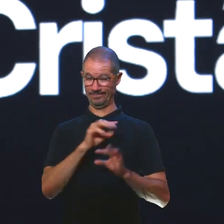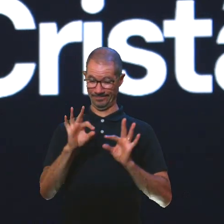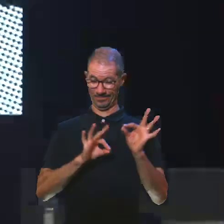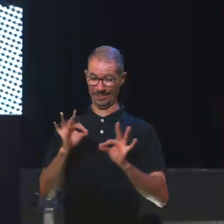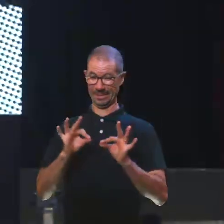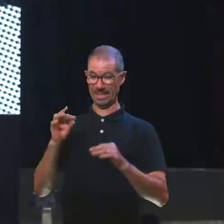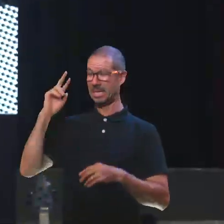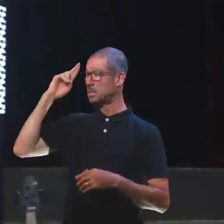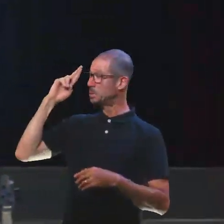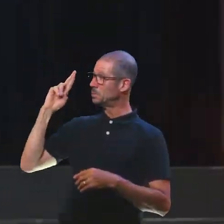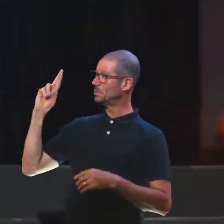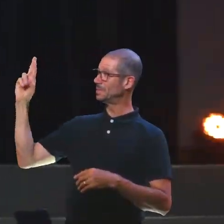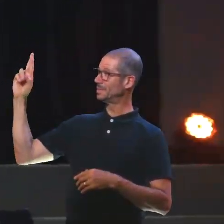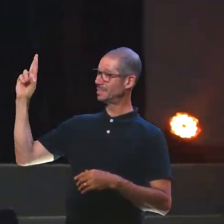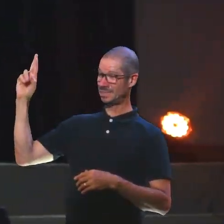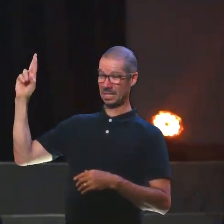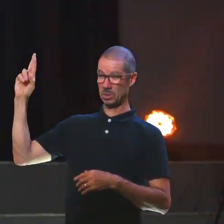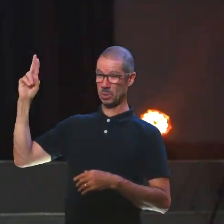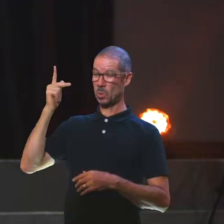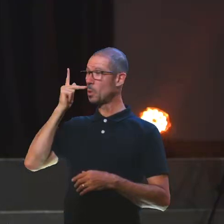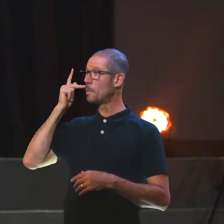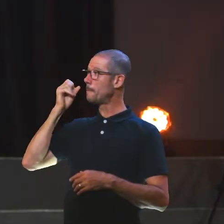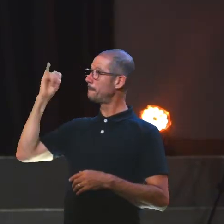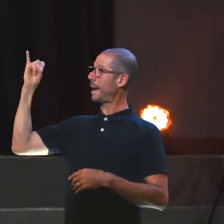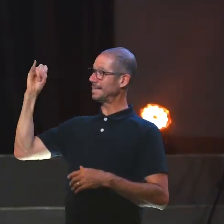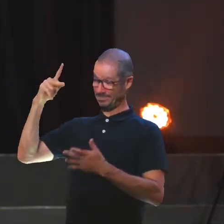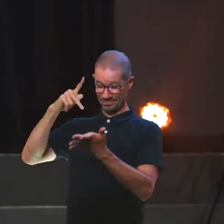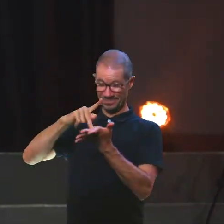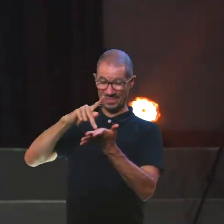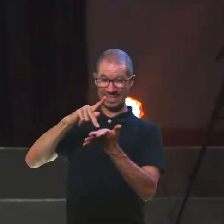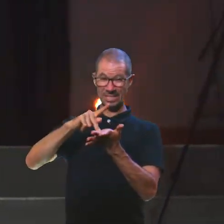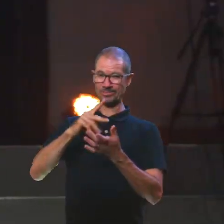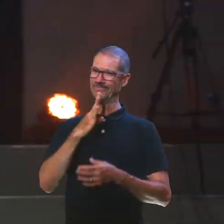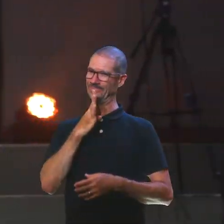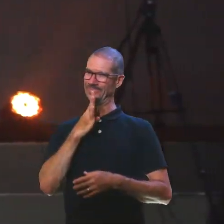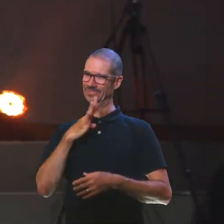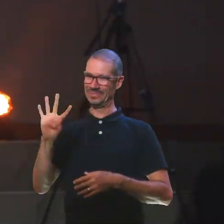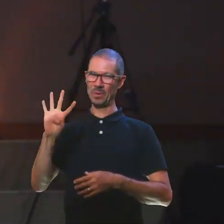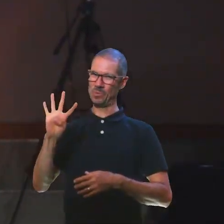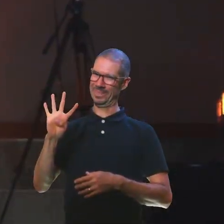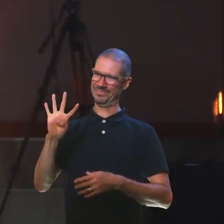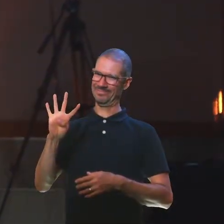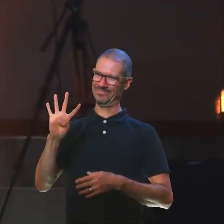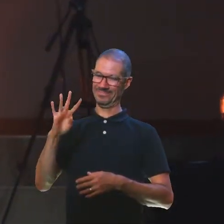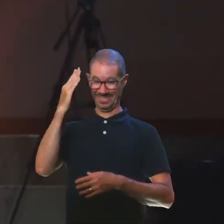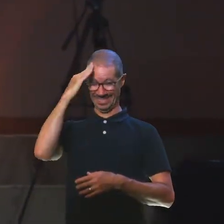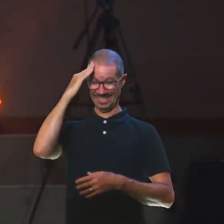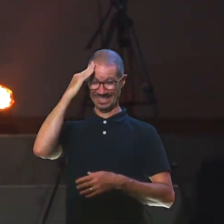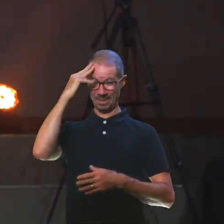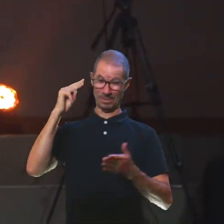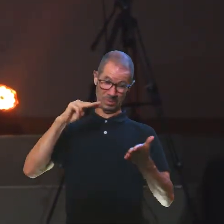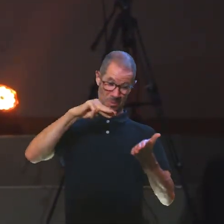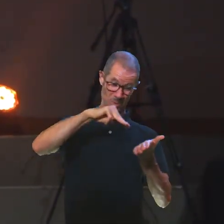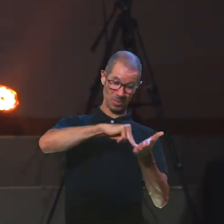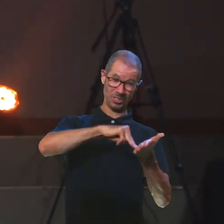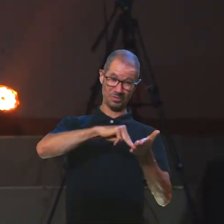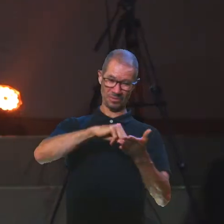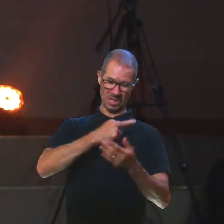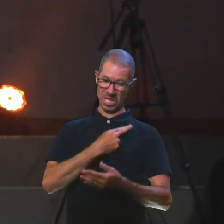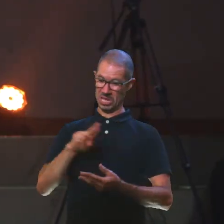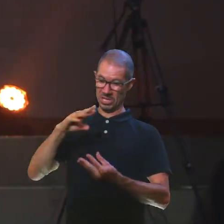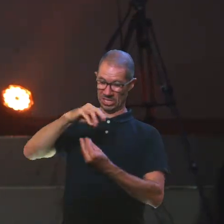Mas quando o Senhor não é o nosso Pai de verdade, nós não o conhecemos plenamente, sabe qual é um dos motivos do sincretismo?